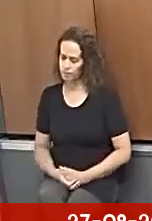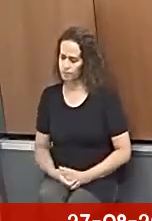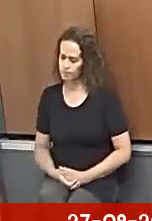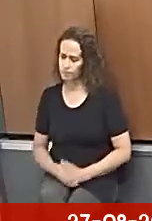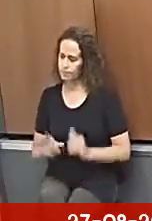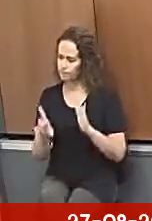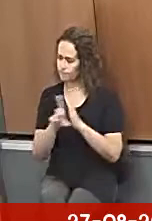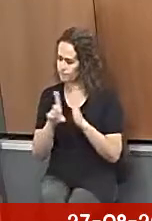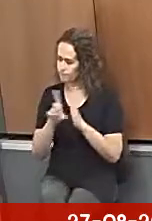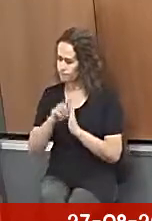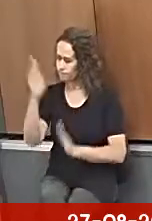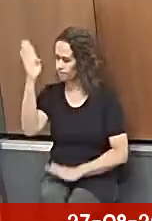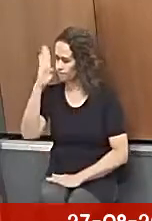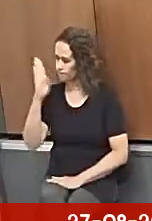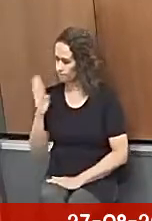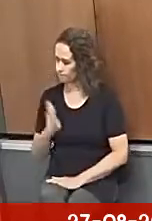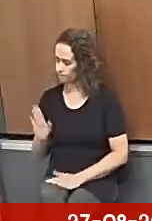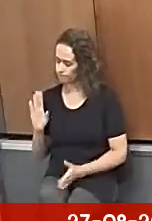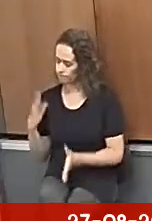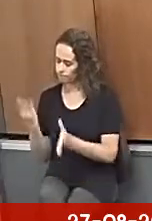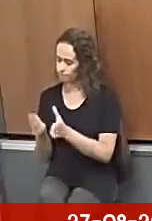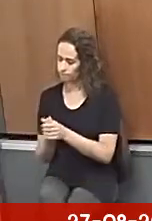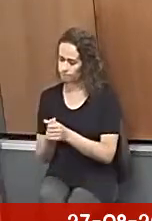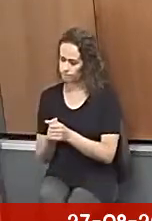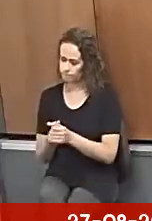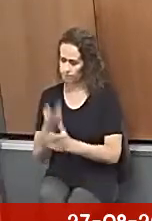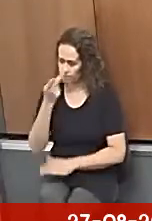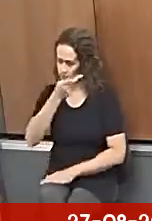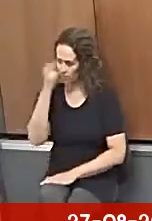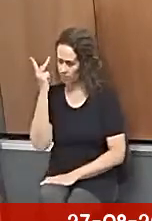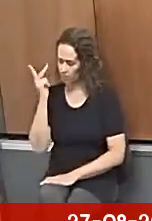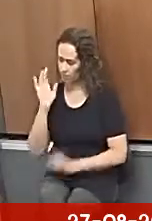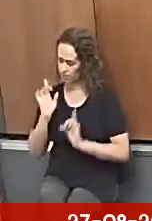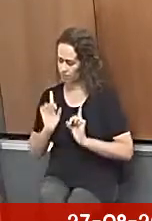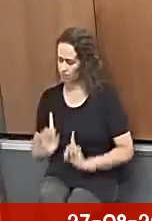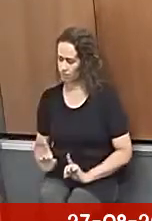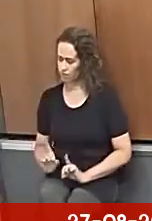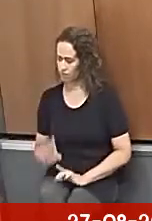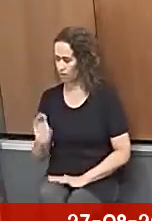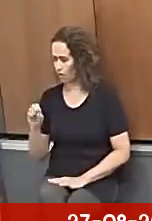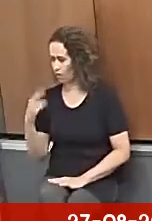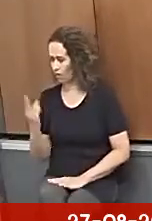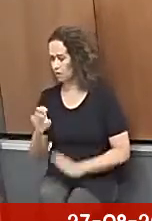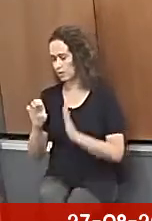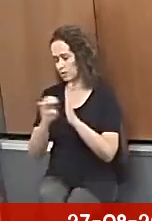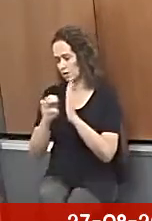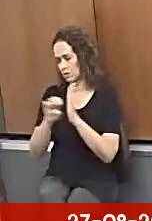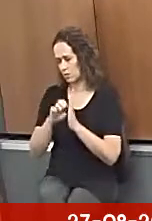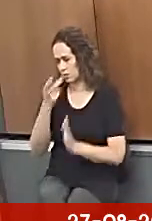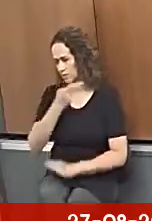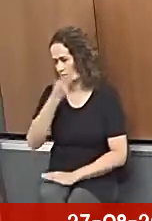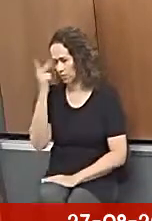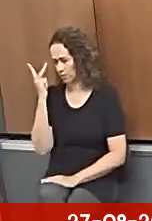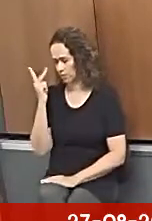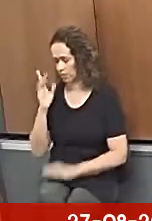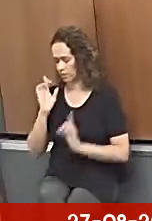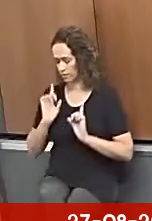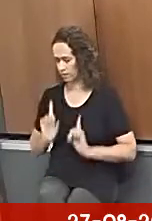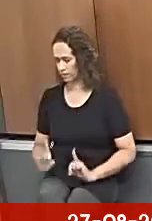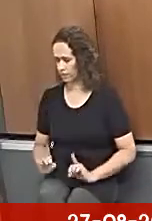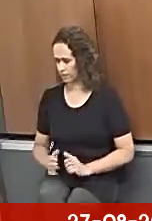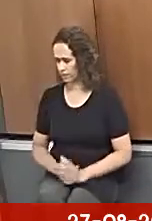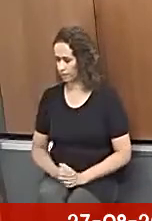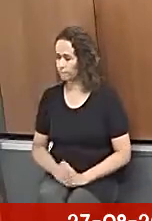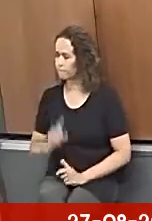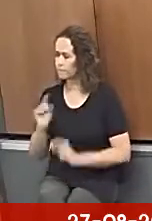de inclusão da pessoa com deficiência chamado também como estatuto da pessoa com deficiência mas vamos lá o fato que